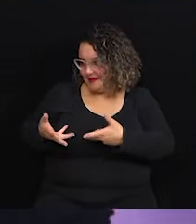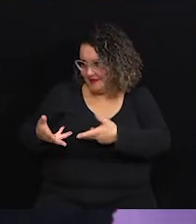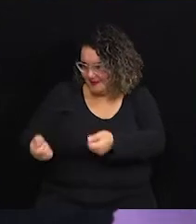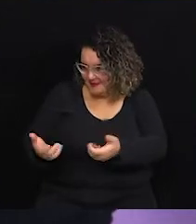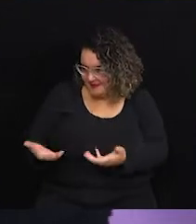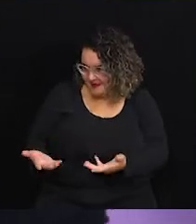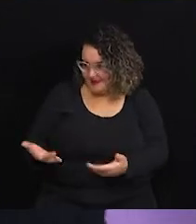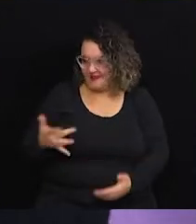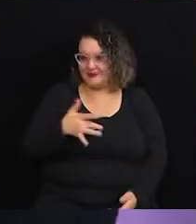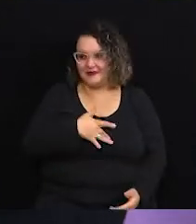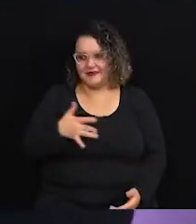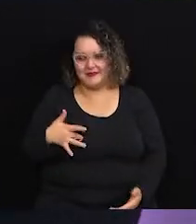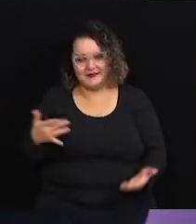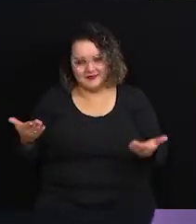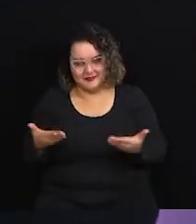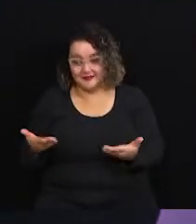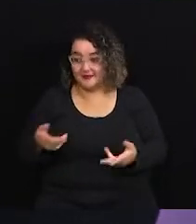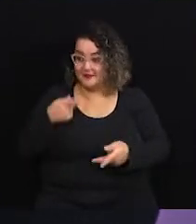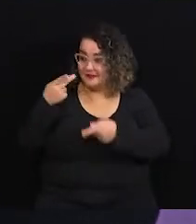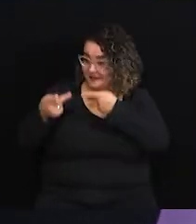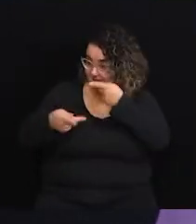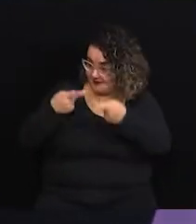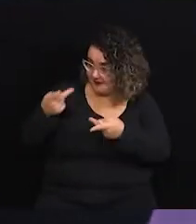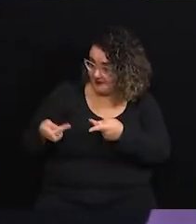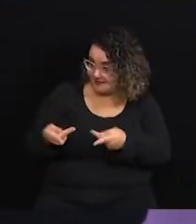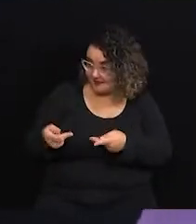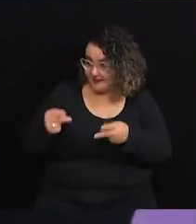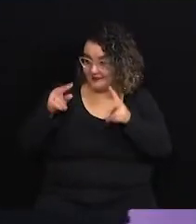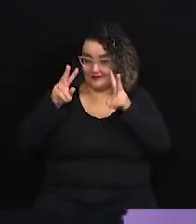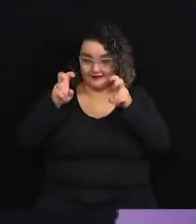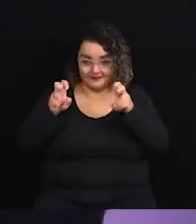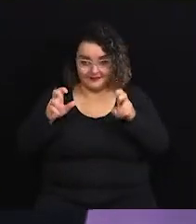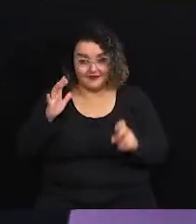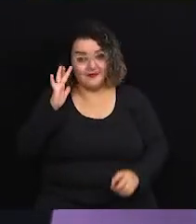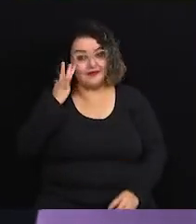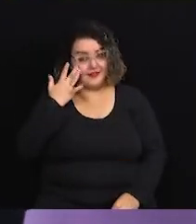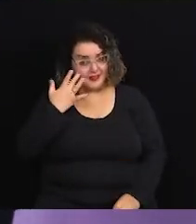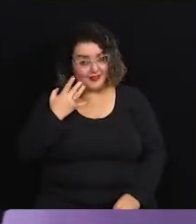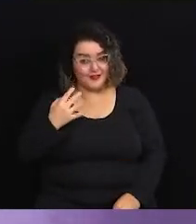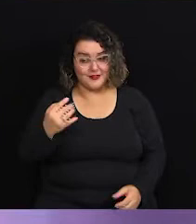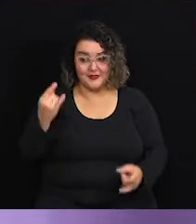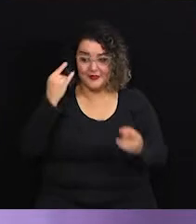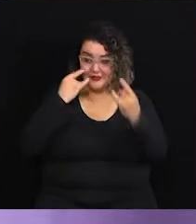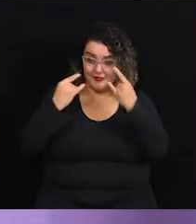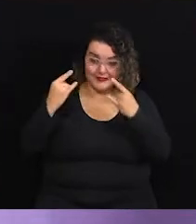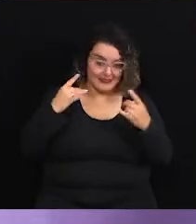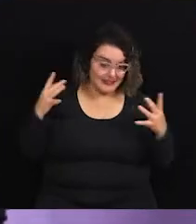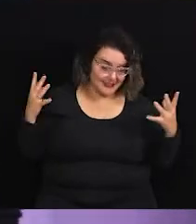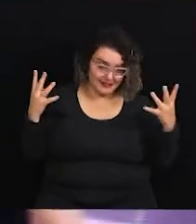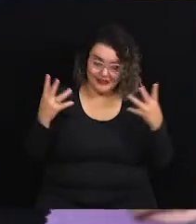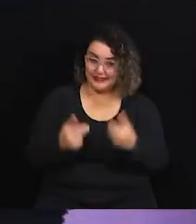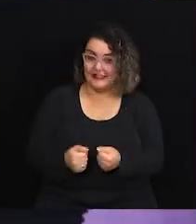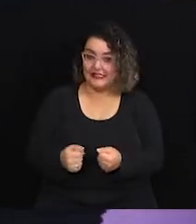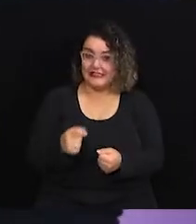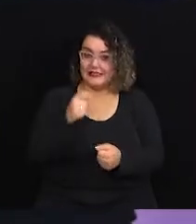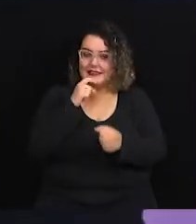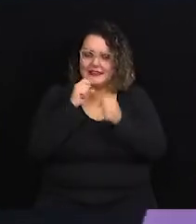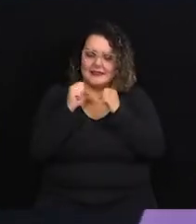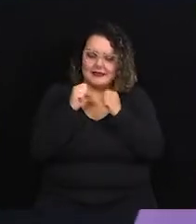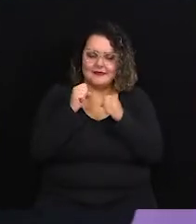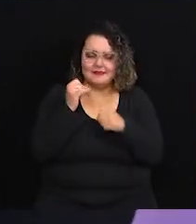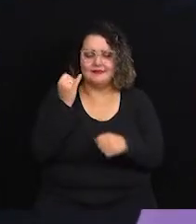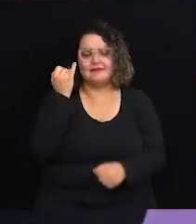convite, participar aqui do Saúde Agora e falar sobre esse assunto que eu acho que é de interesse de todo mundo, né? Inverno dá